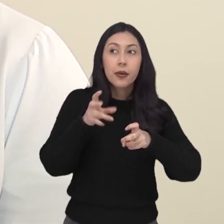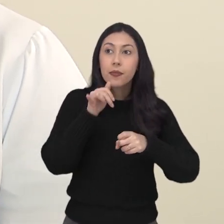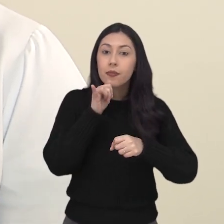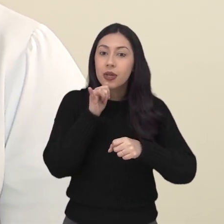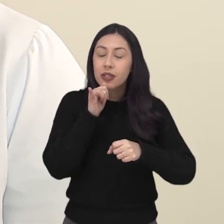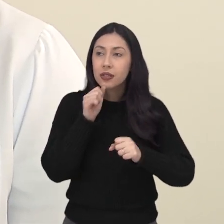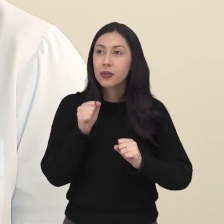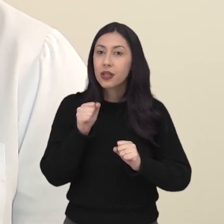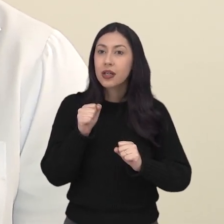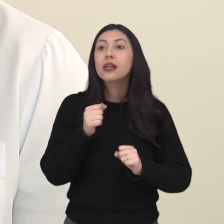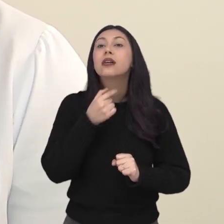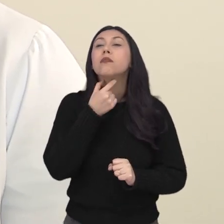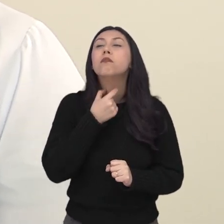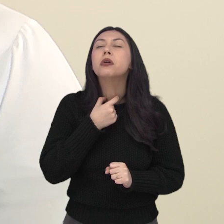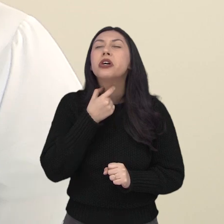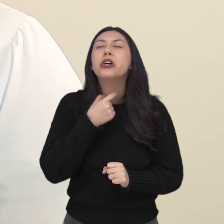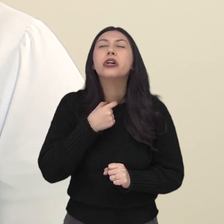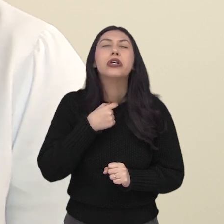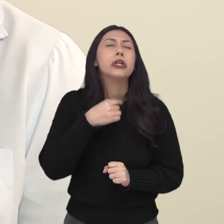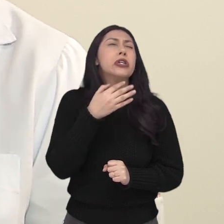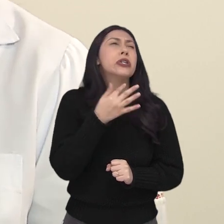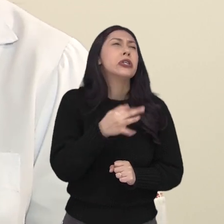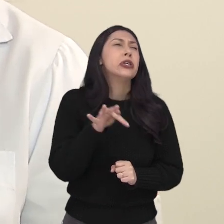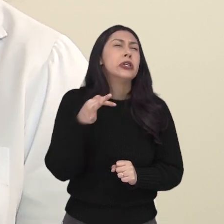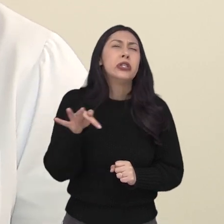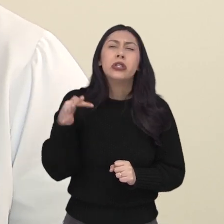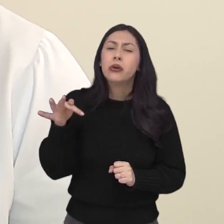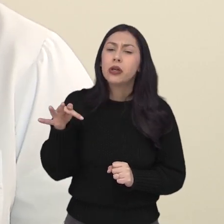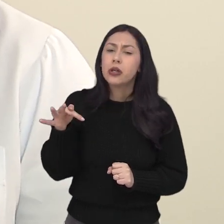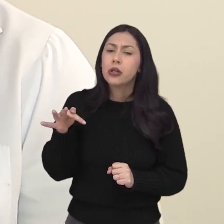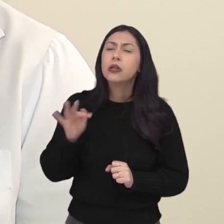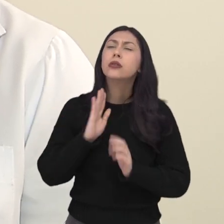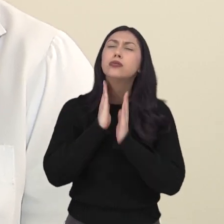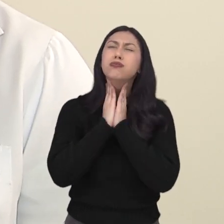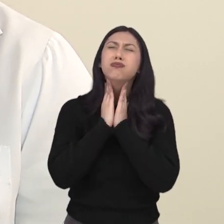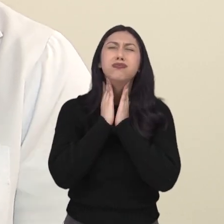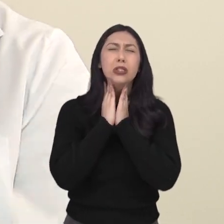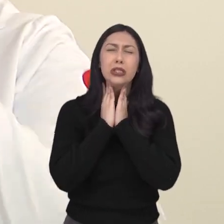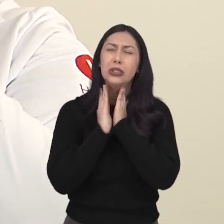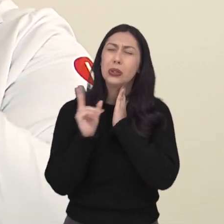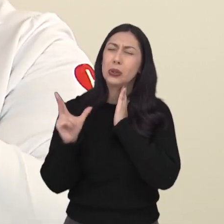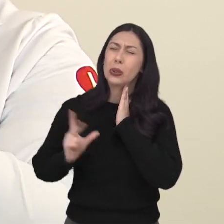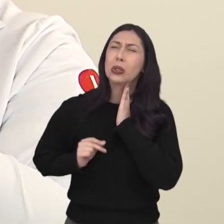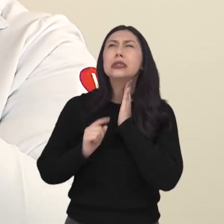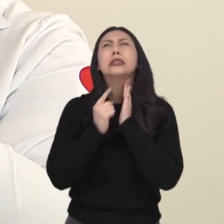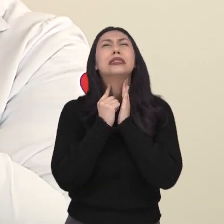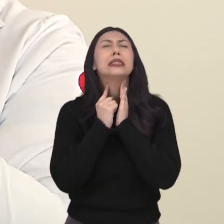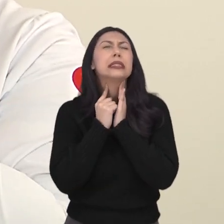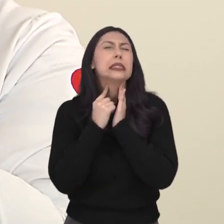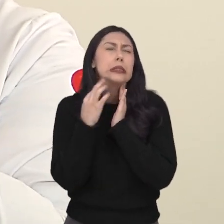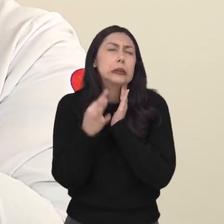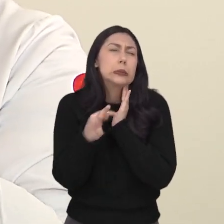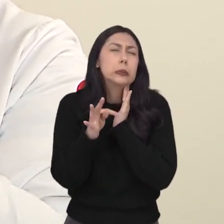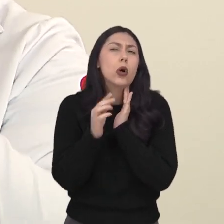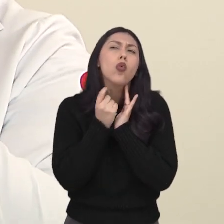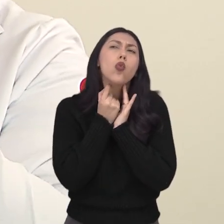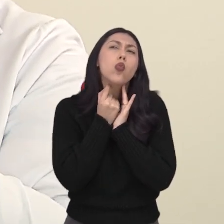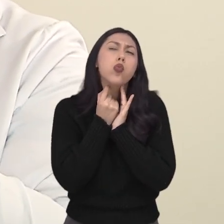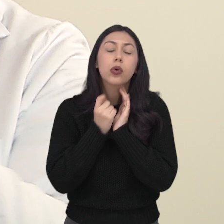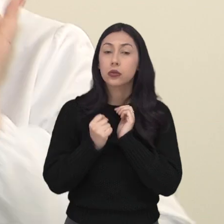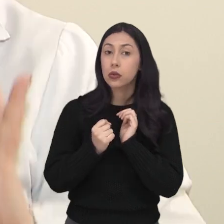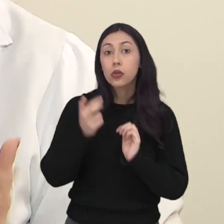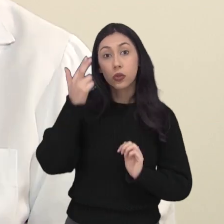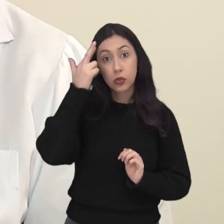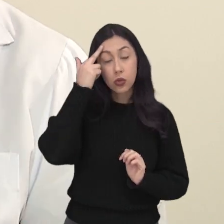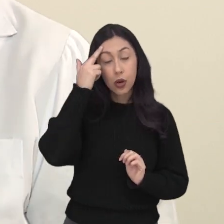muito facilmente, por exemplo, se eu tiver uma dor de garganta, uma infecção na garganta, amidalite, às vezes a gente palpa assim no pescoço e fala, nossa, tem um carocinho que está